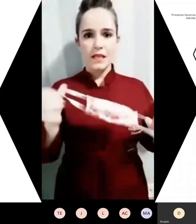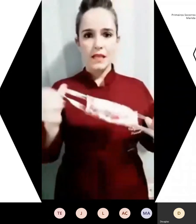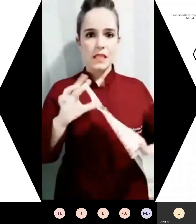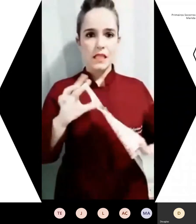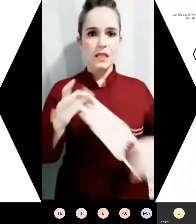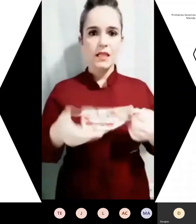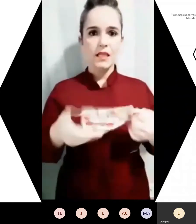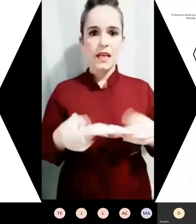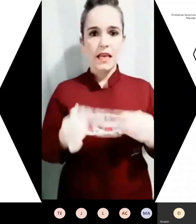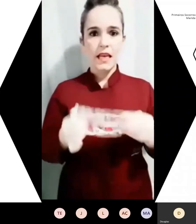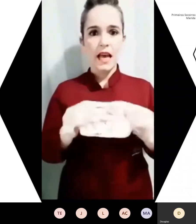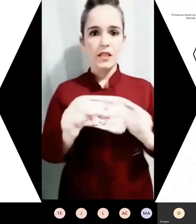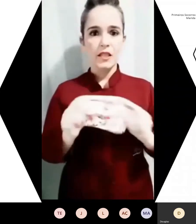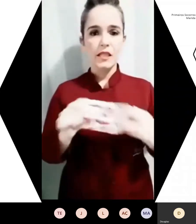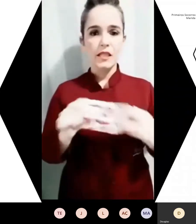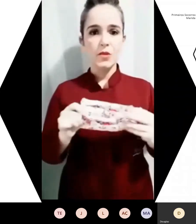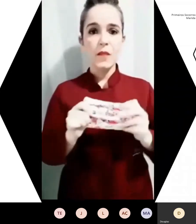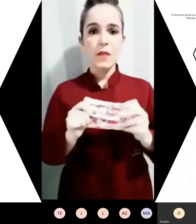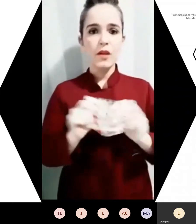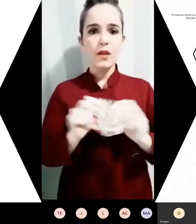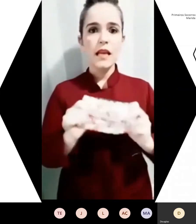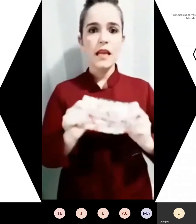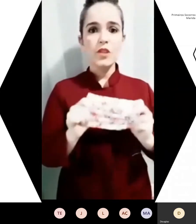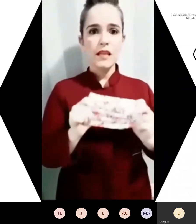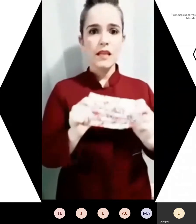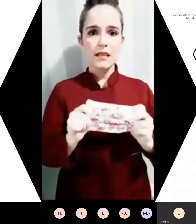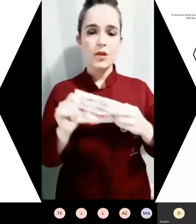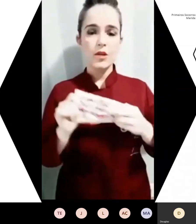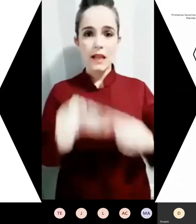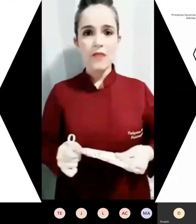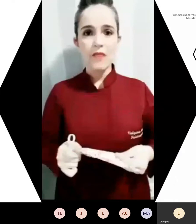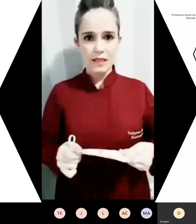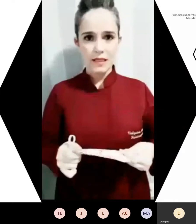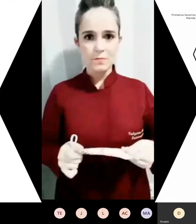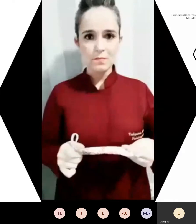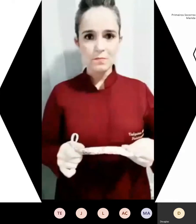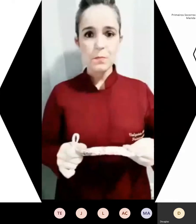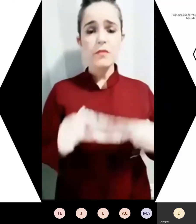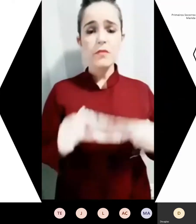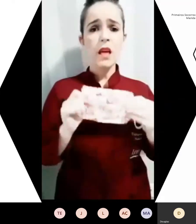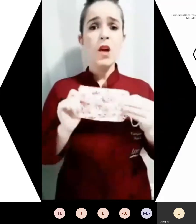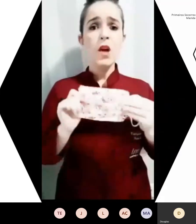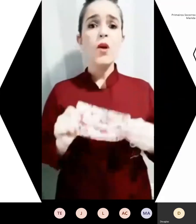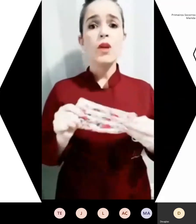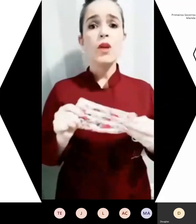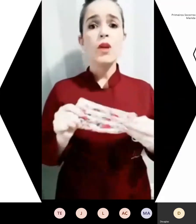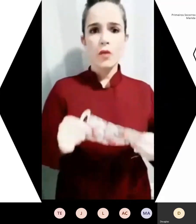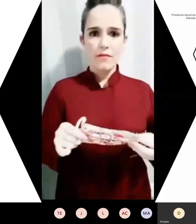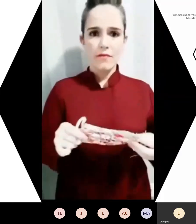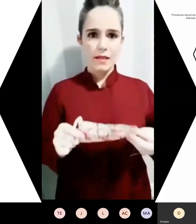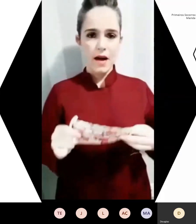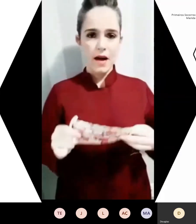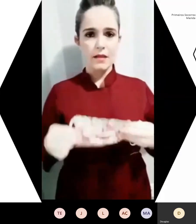essa máscarazinha, que ela é de tecido, ela pode ser reutilizada, ela pode ser lavada. Como